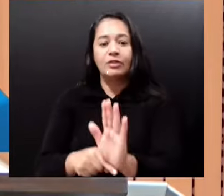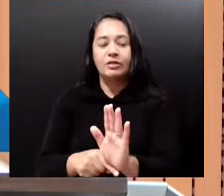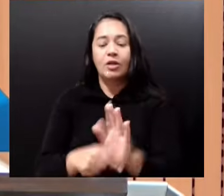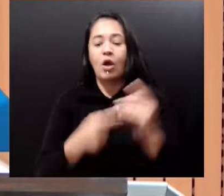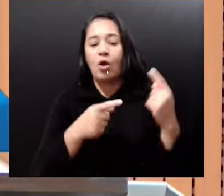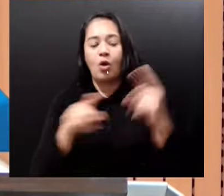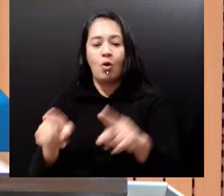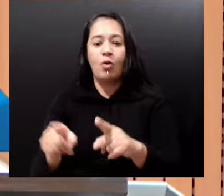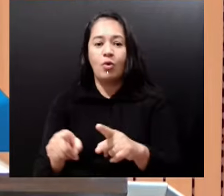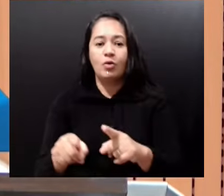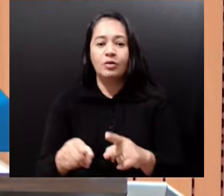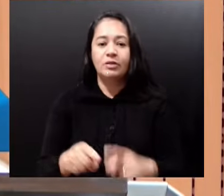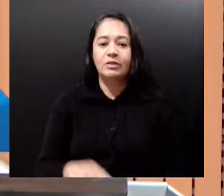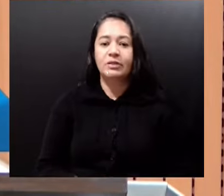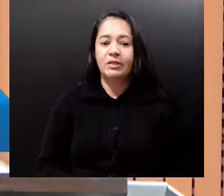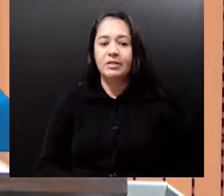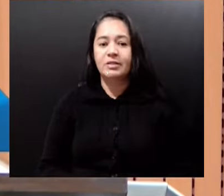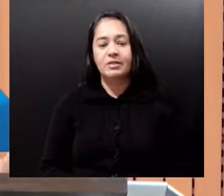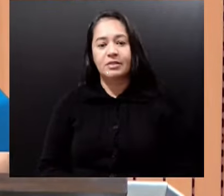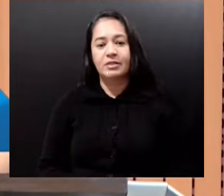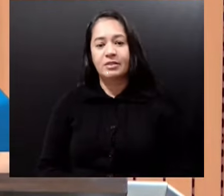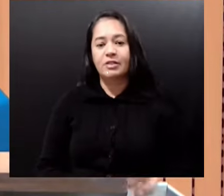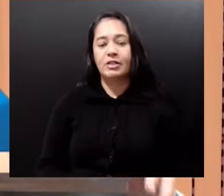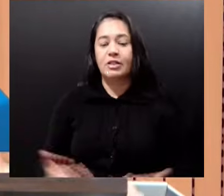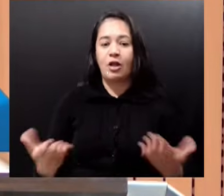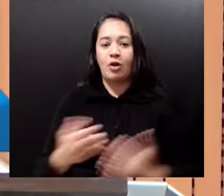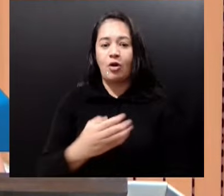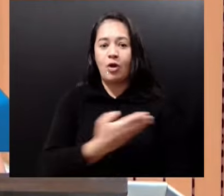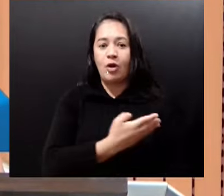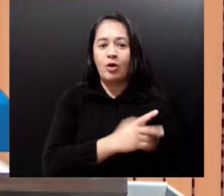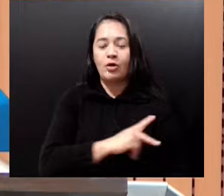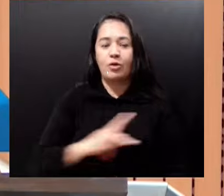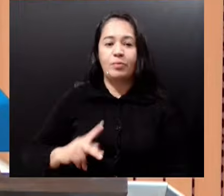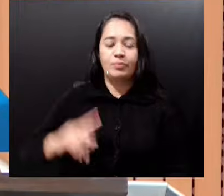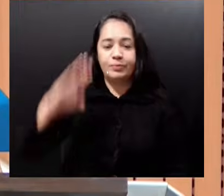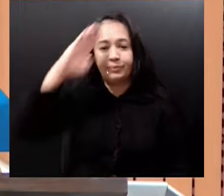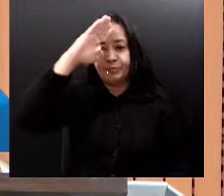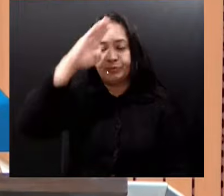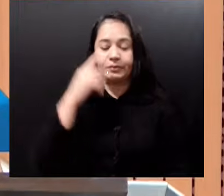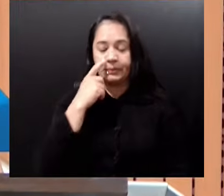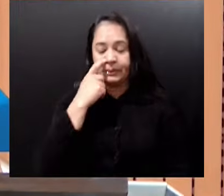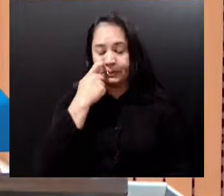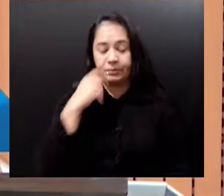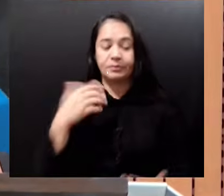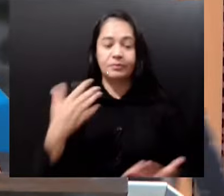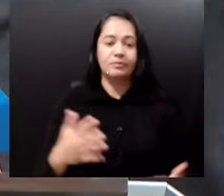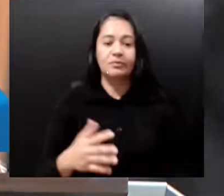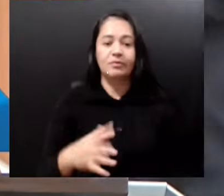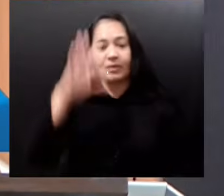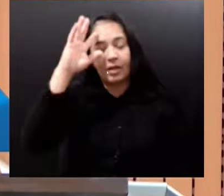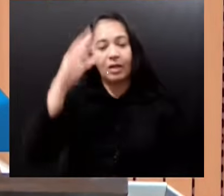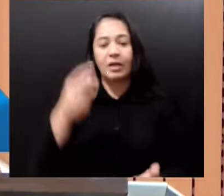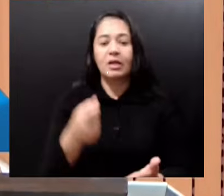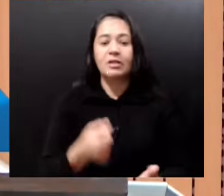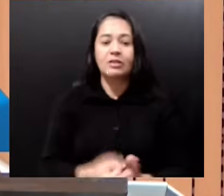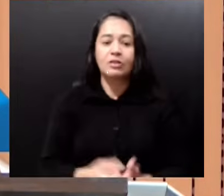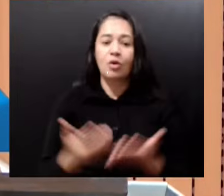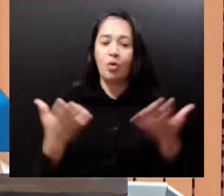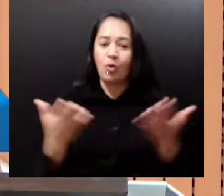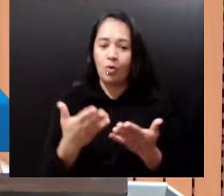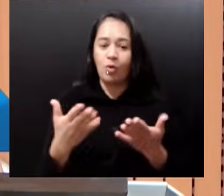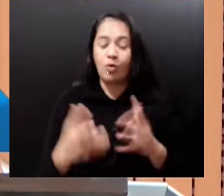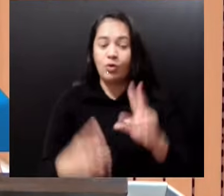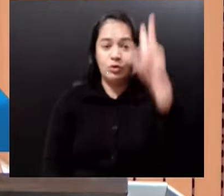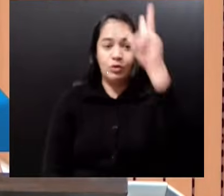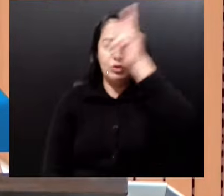do governador, do então presidente Jair Bolsonaro. Então, a decisão, hoje histórica, de